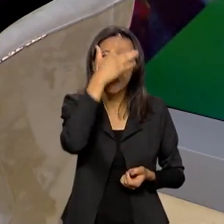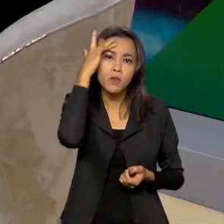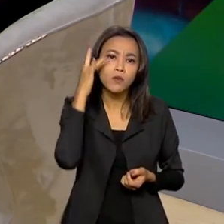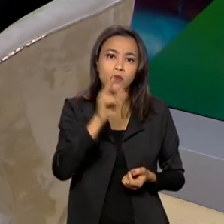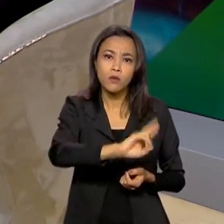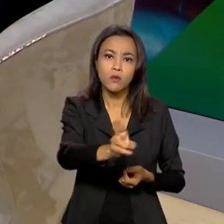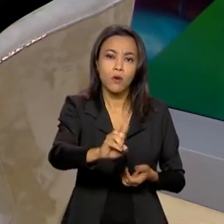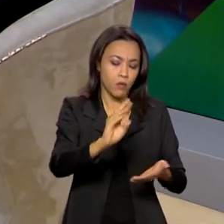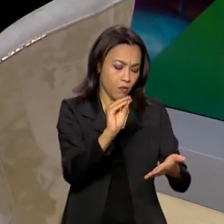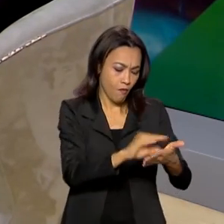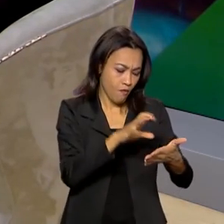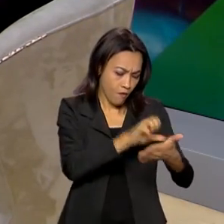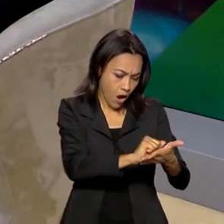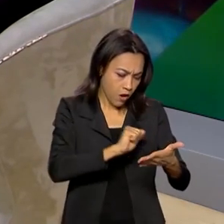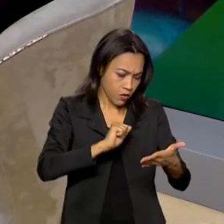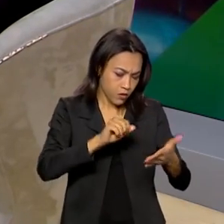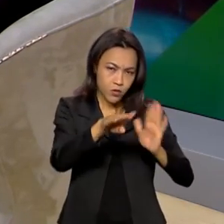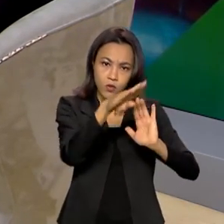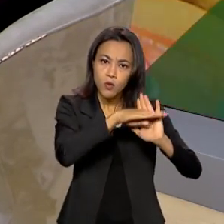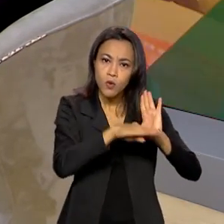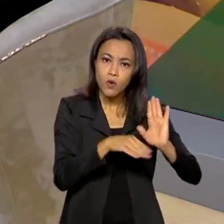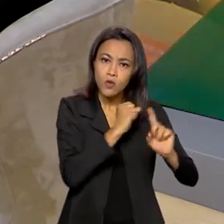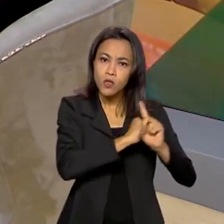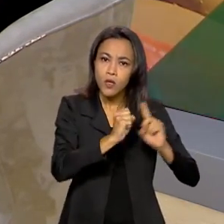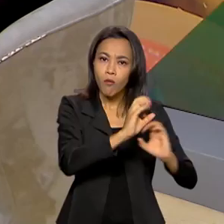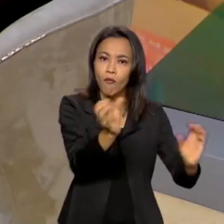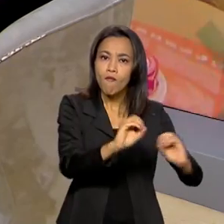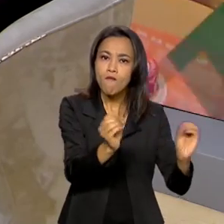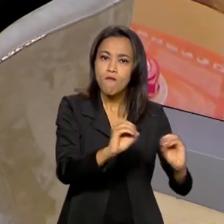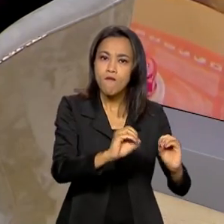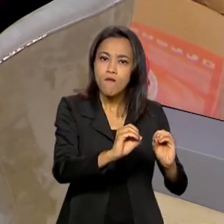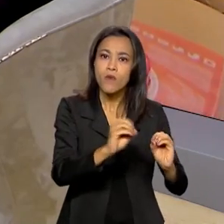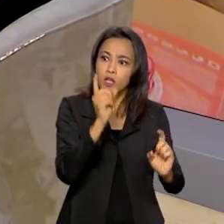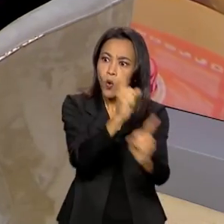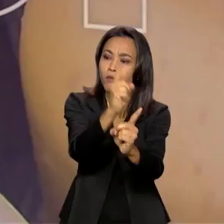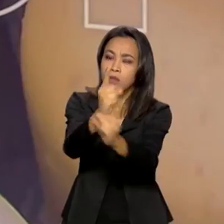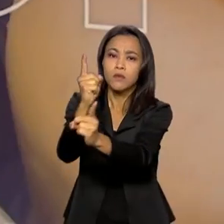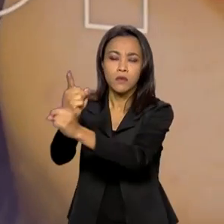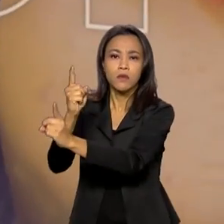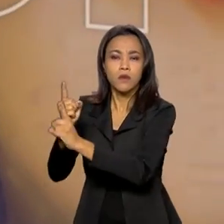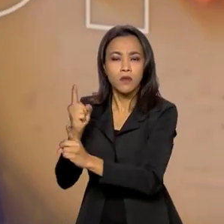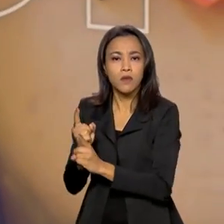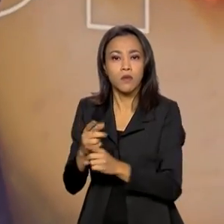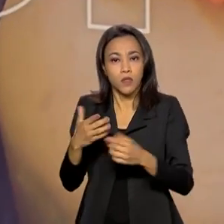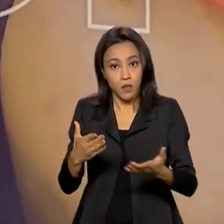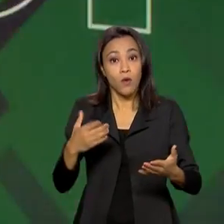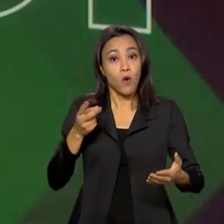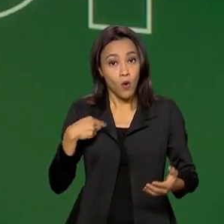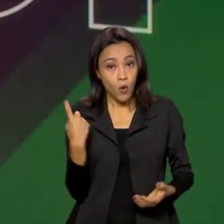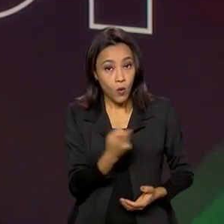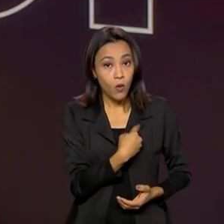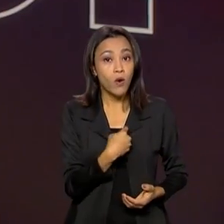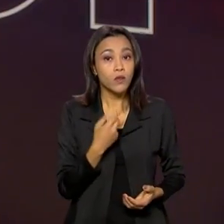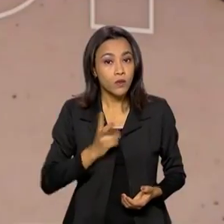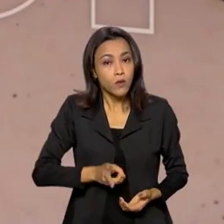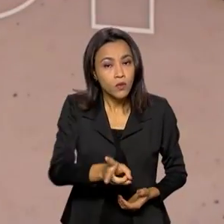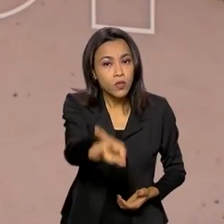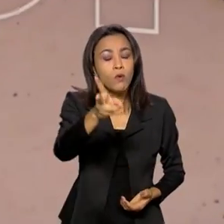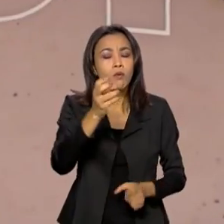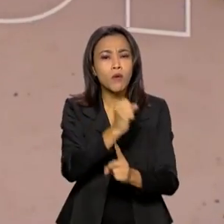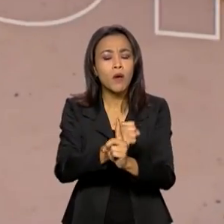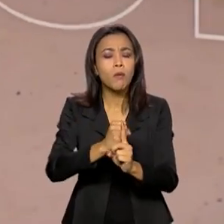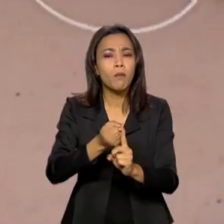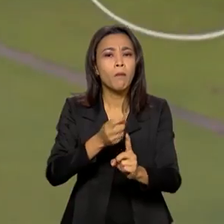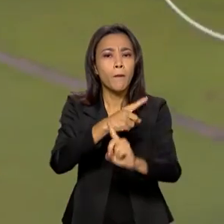banco de dados do nosso país e isso nos dá segurança até hoje de dizer que a gente tá continuando com a política social nunca antes